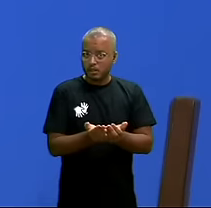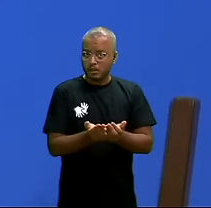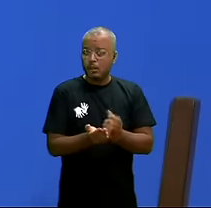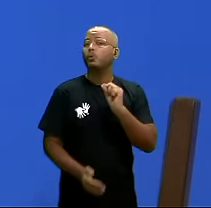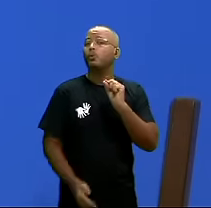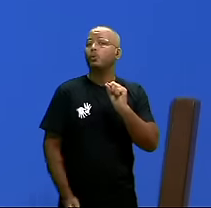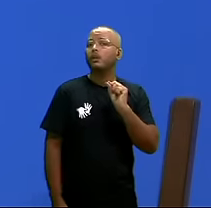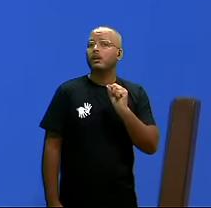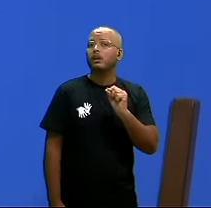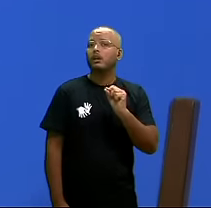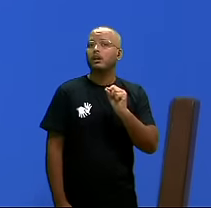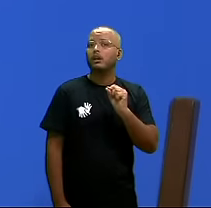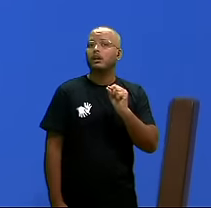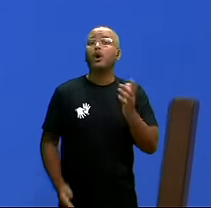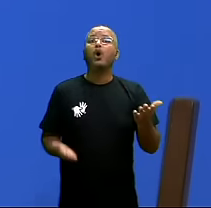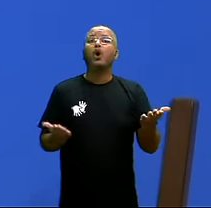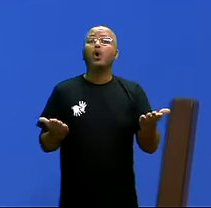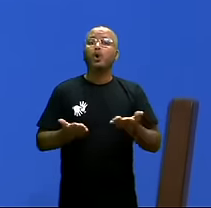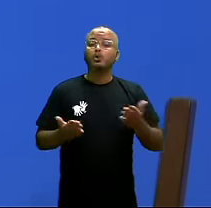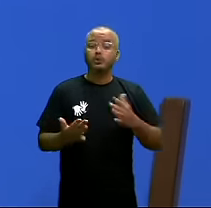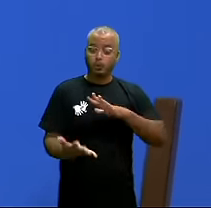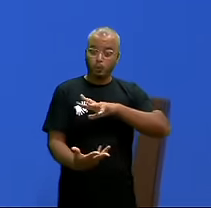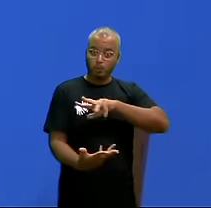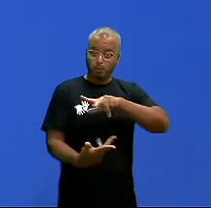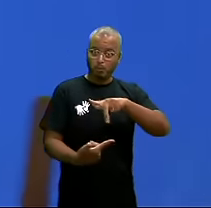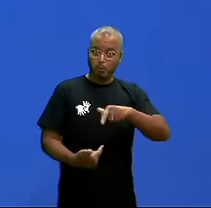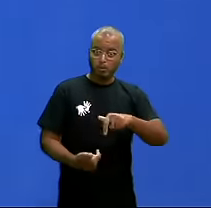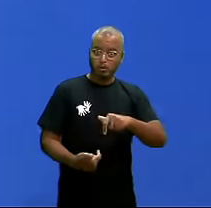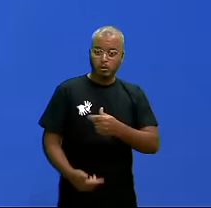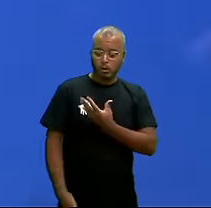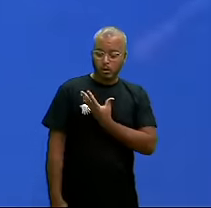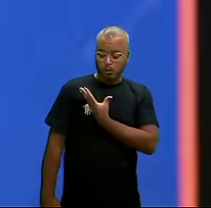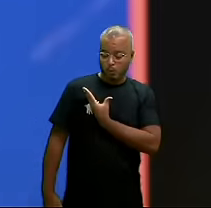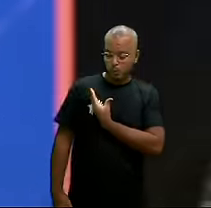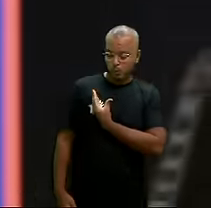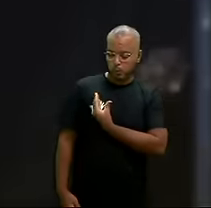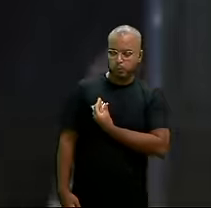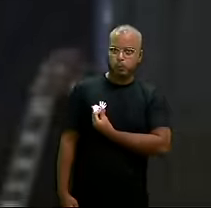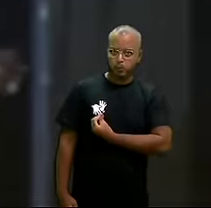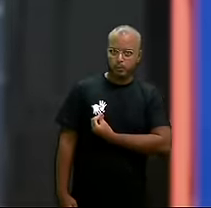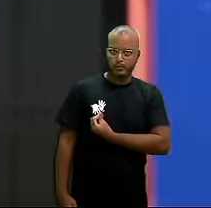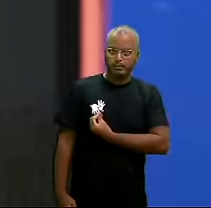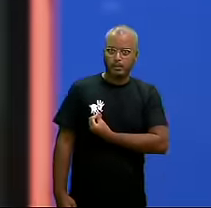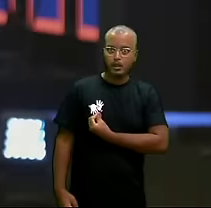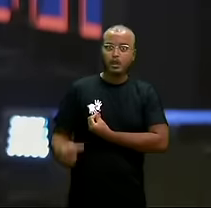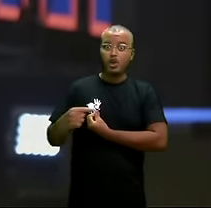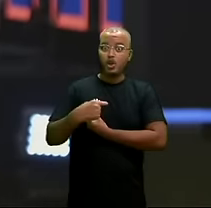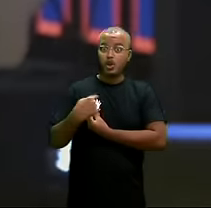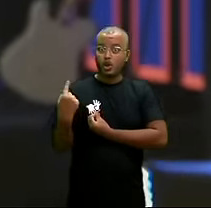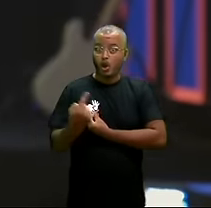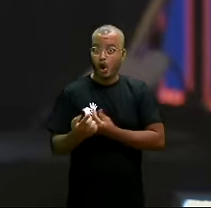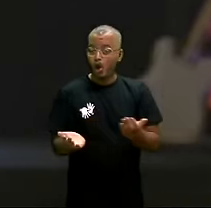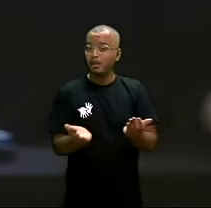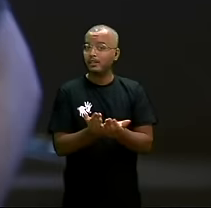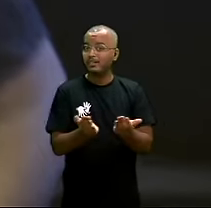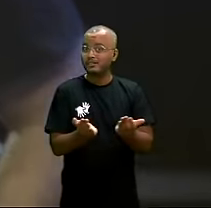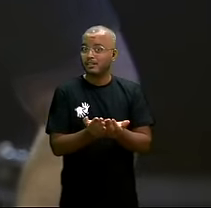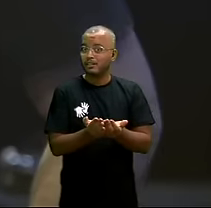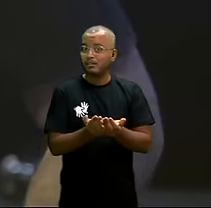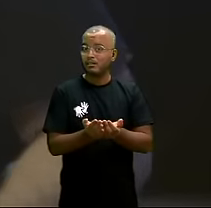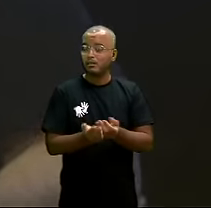acesa num mundo apagado. A gente está vivendo num mundo apagado, irmão. E cada vez mais as lâmpadas se